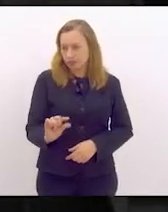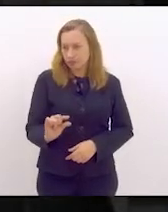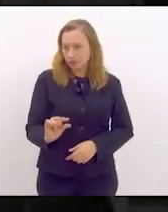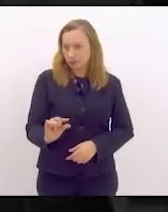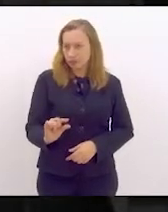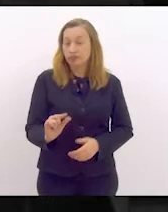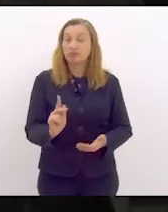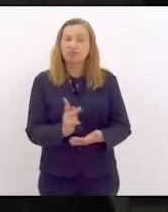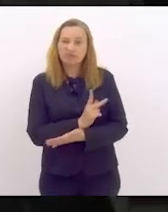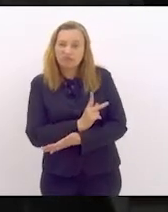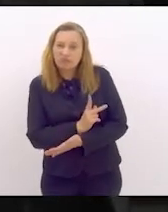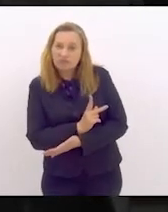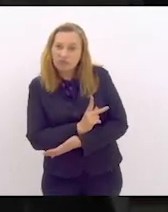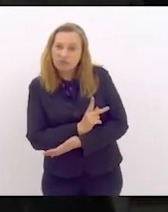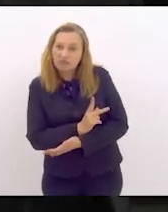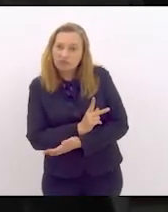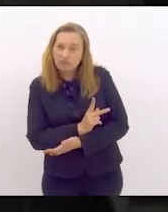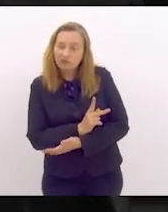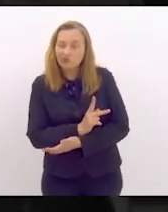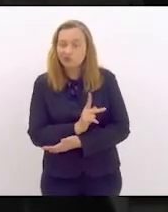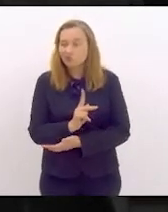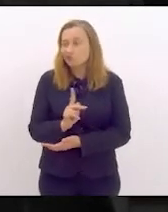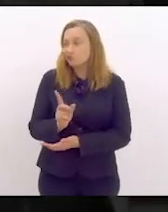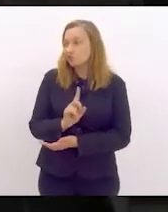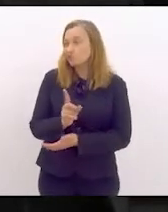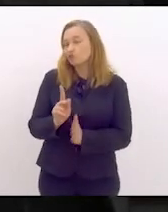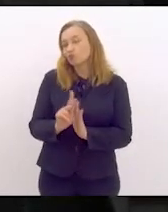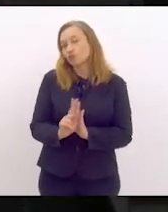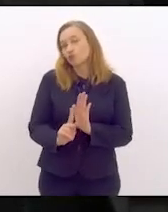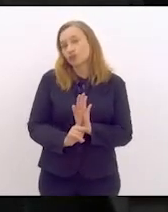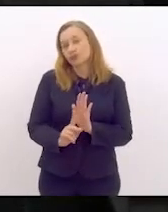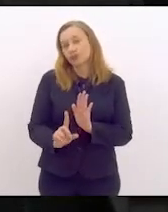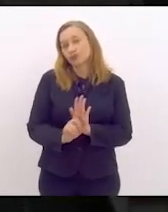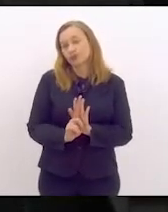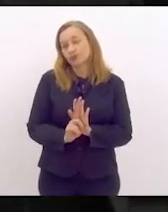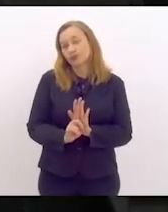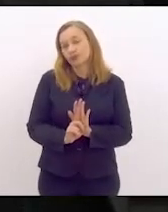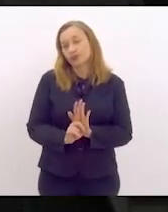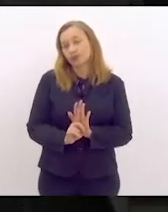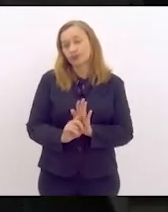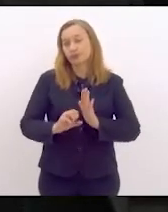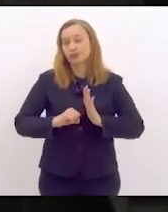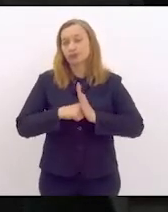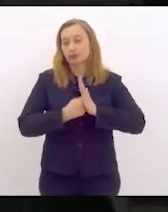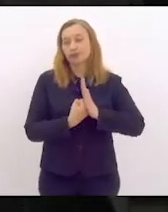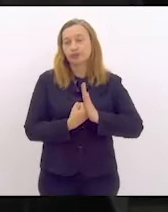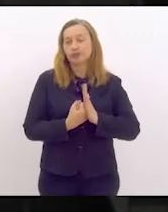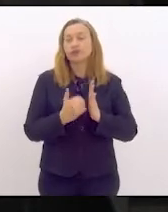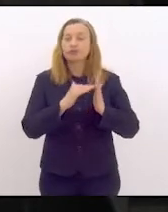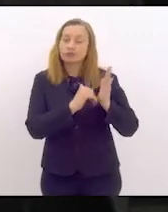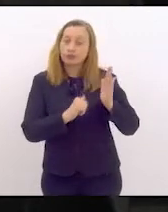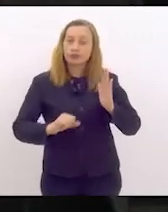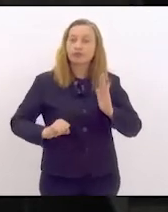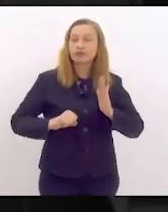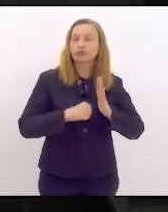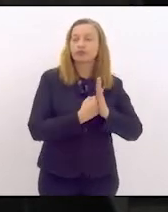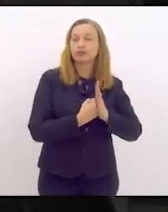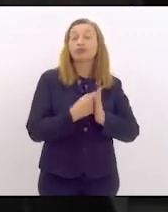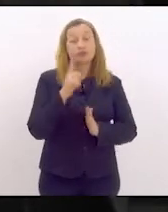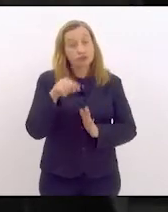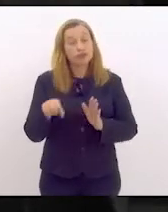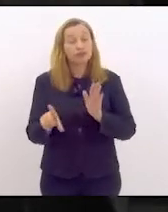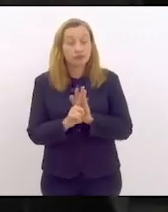Isto acontece? Não, este projeto de lei foi vetado, nós derrubamos o veto, é